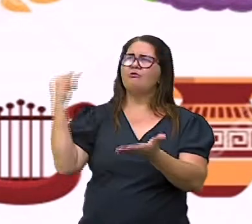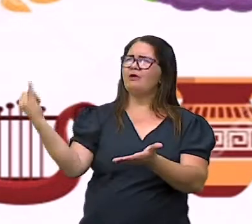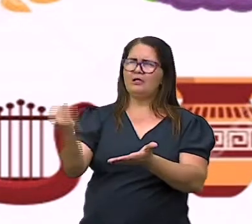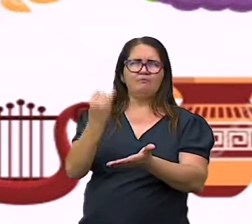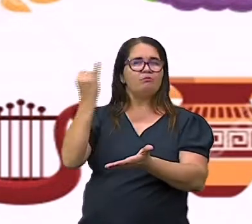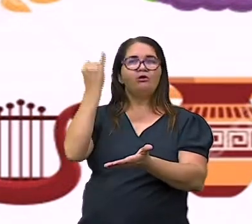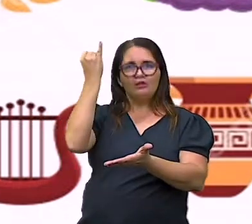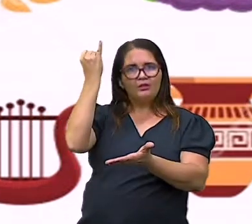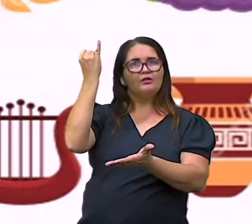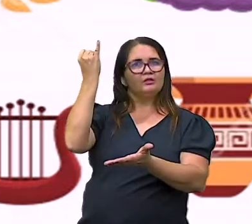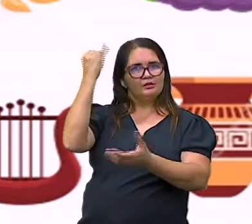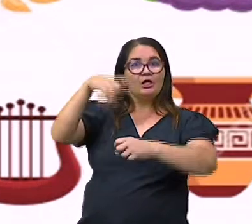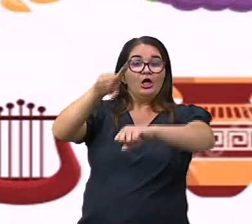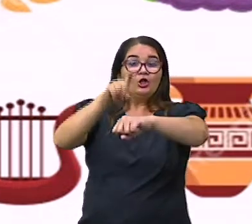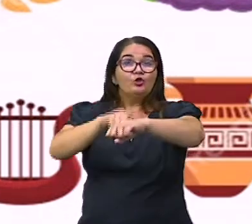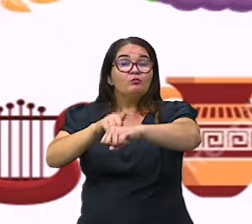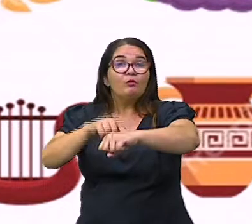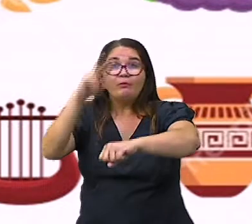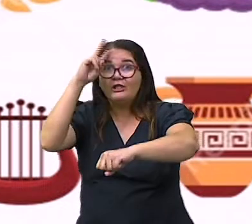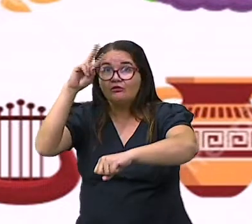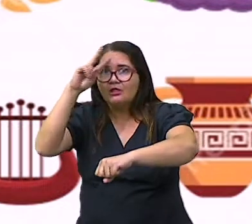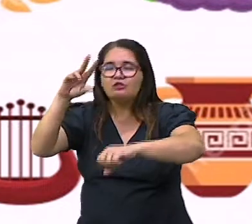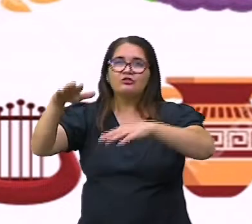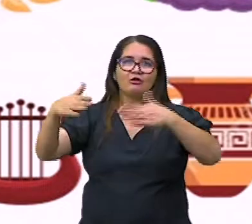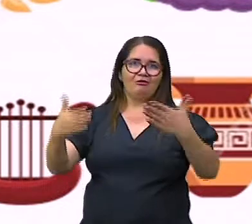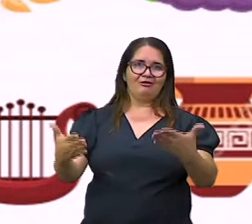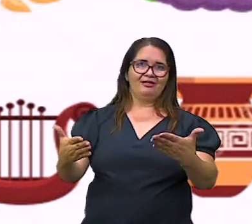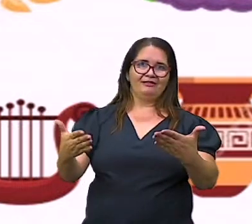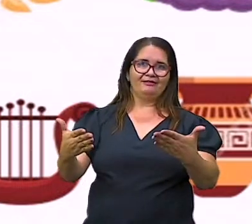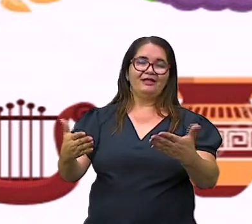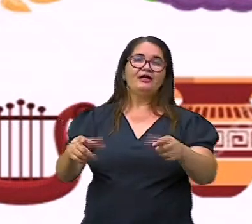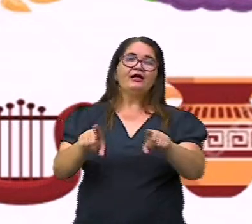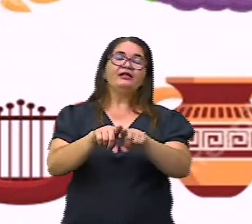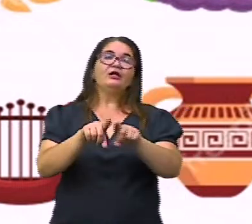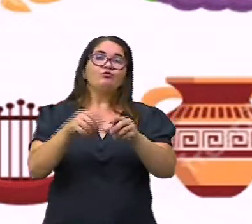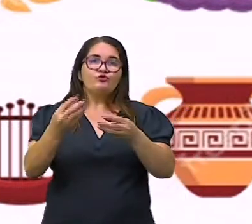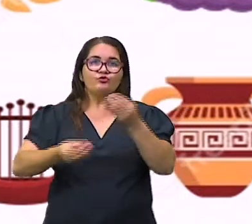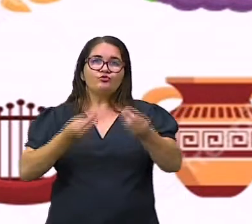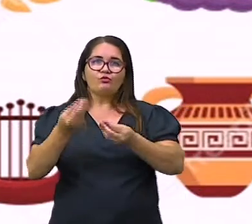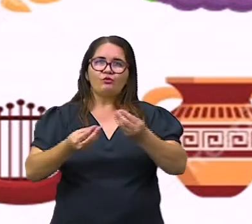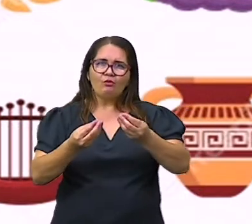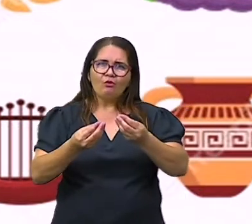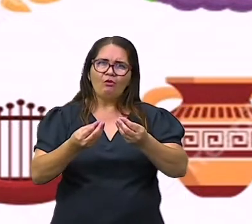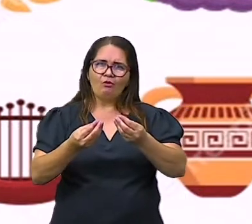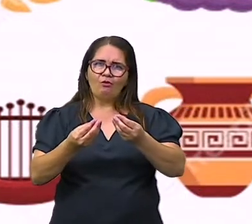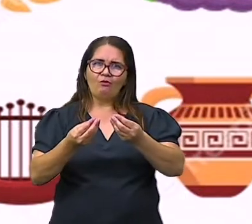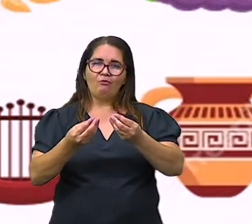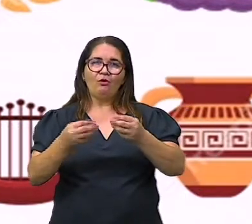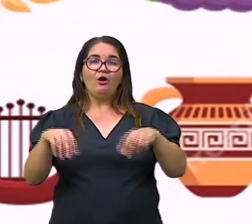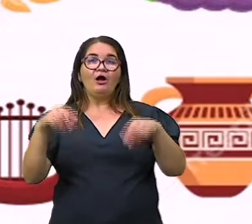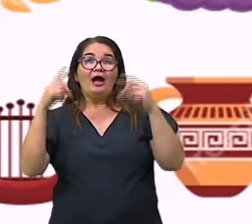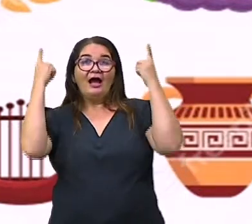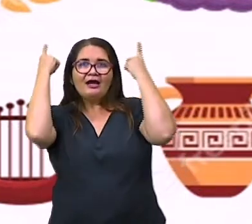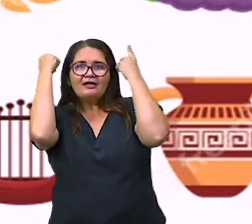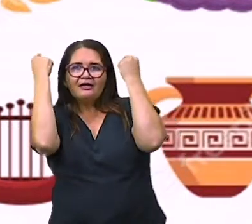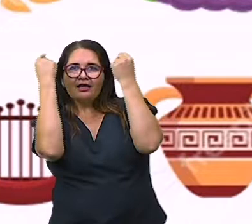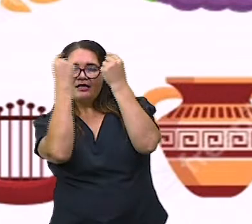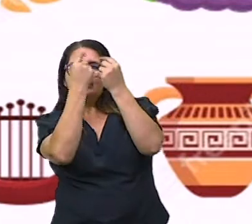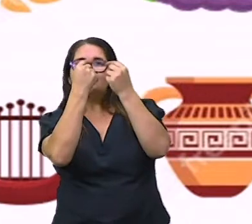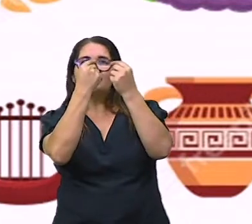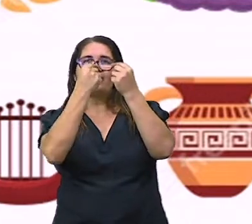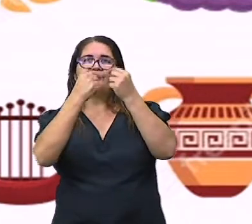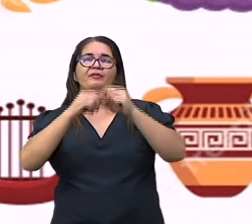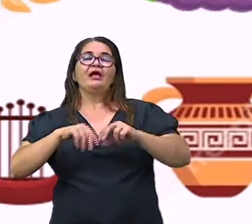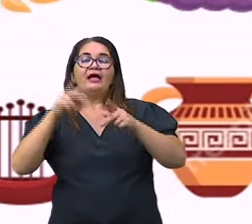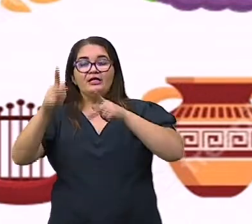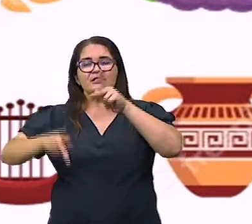Oriente. Seu fim ocorreu quando a Grécia converteu-se em um protetorado dos romanos.